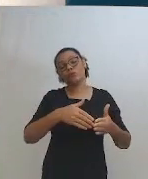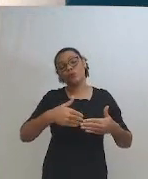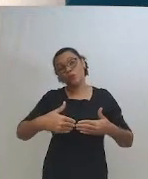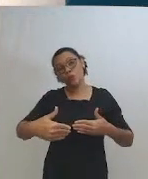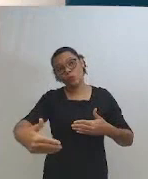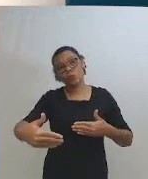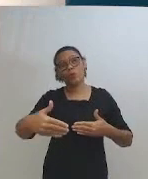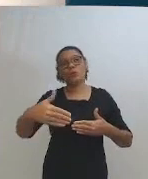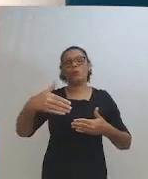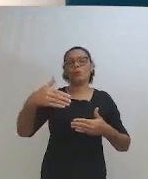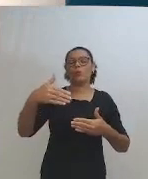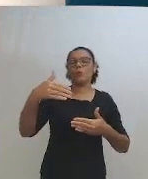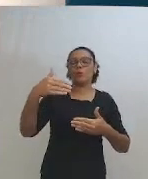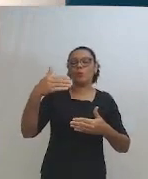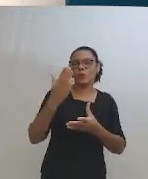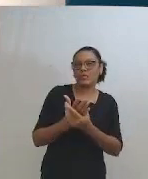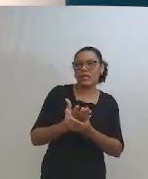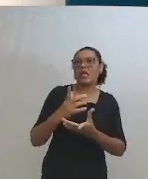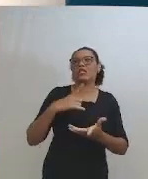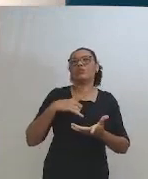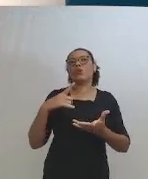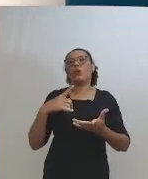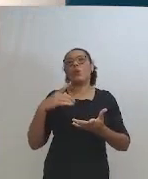testemunhas, destruindo provas.